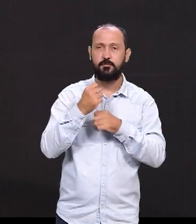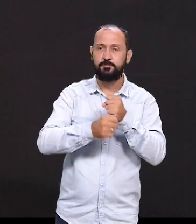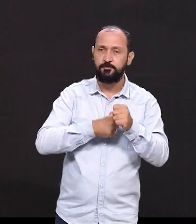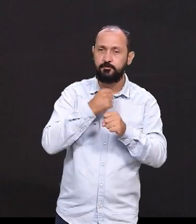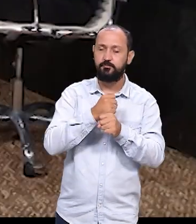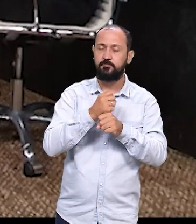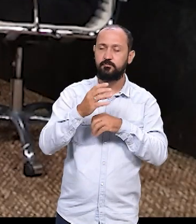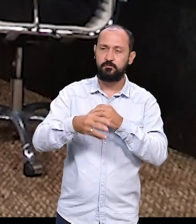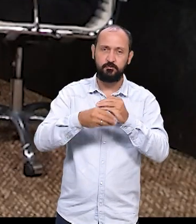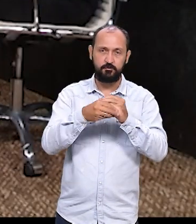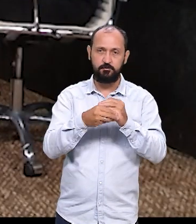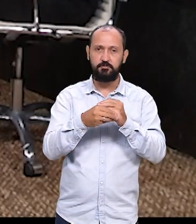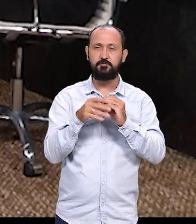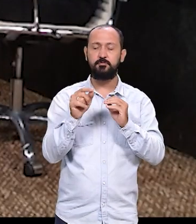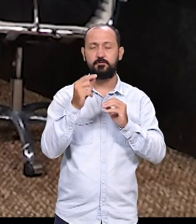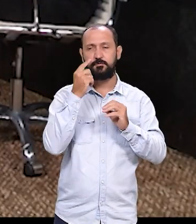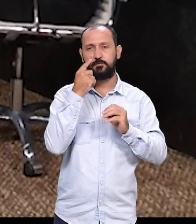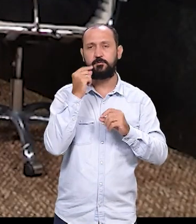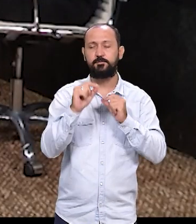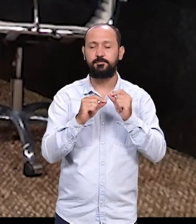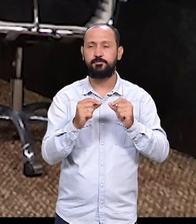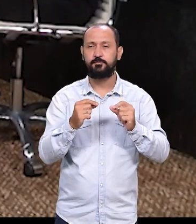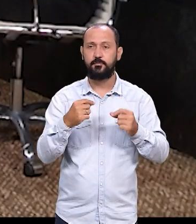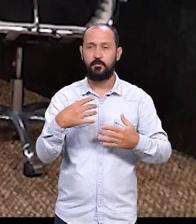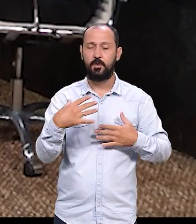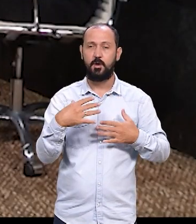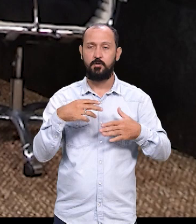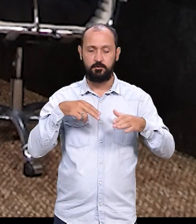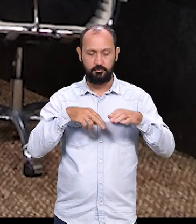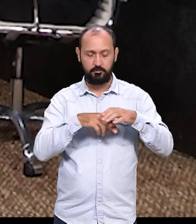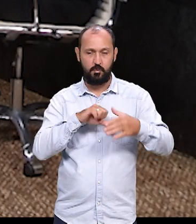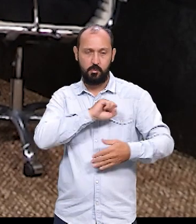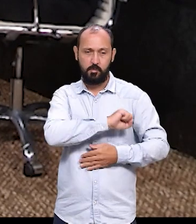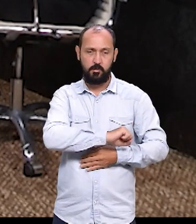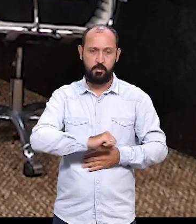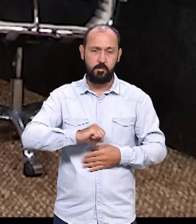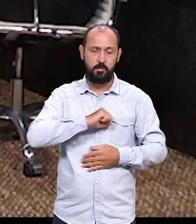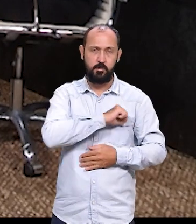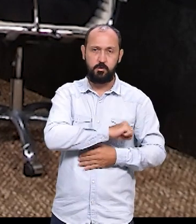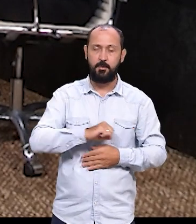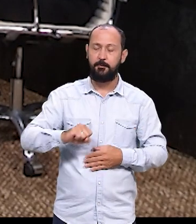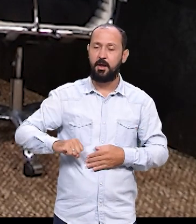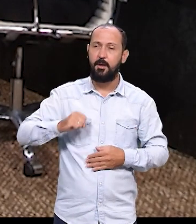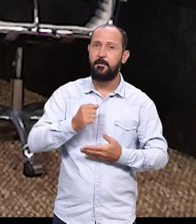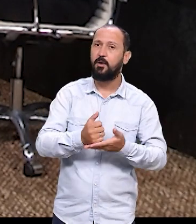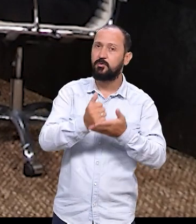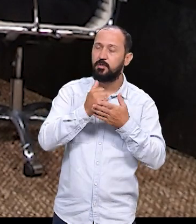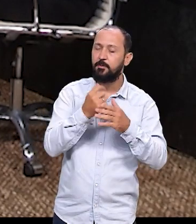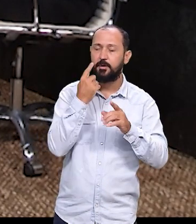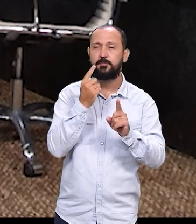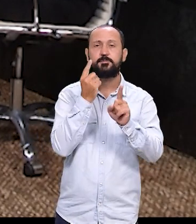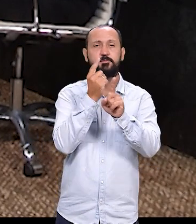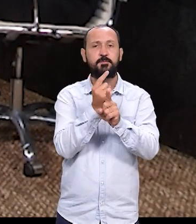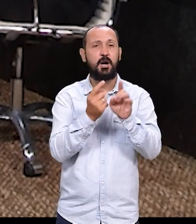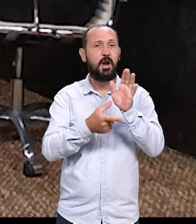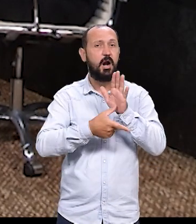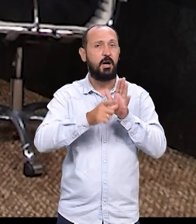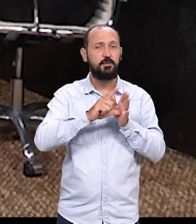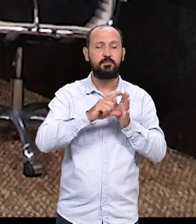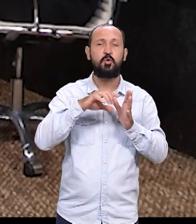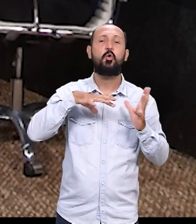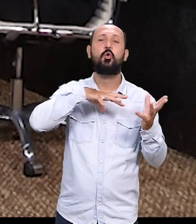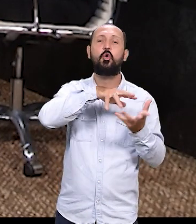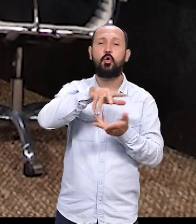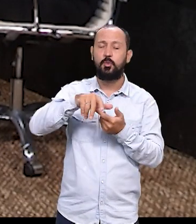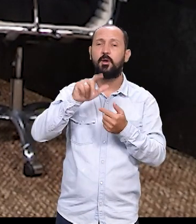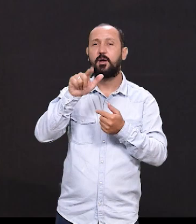cuidado preventivo né fazendo a mamografia anualmente e a gente acrescenta normalmente a ultrassom de mama para poder complementar o exame mas o